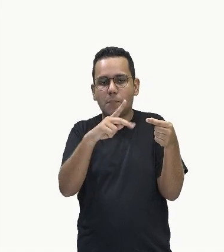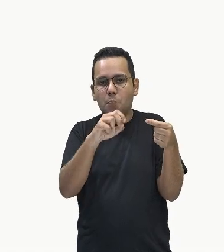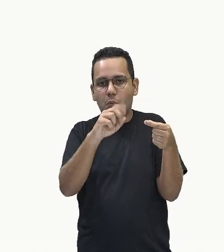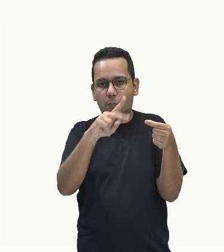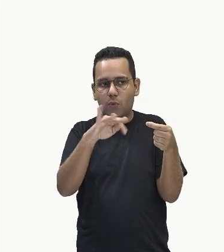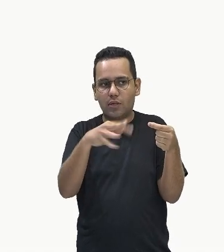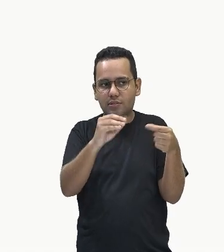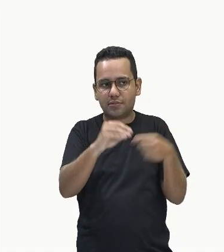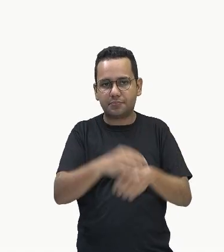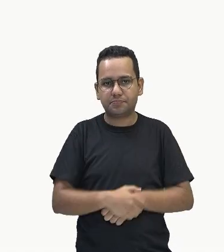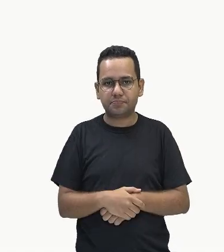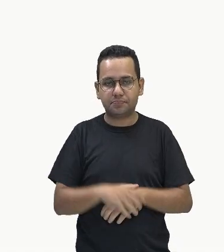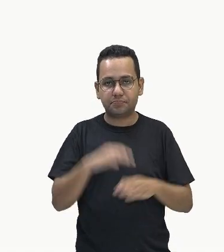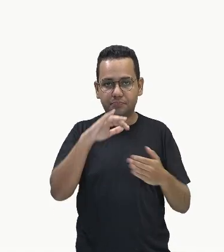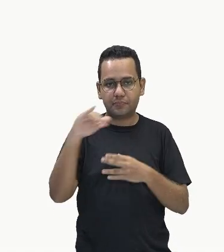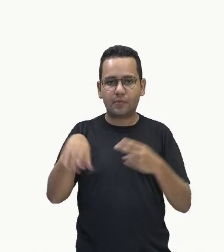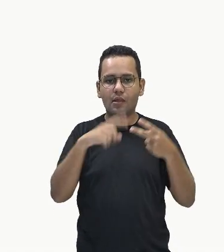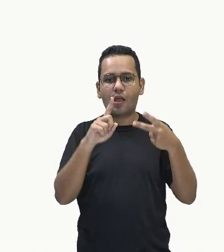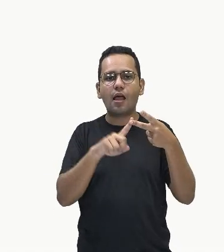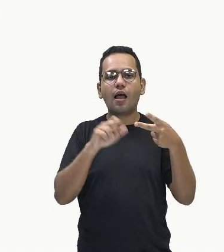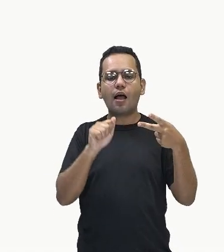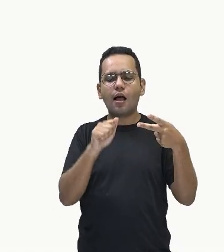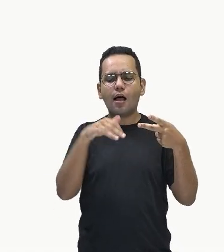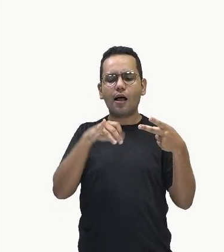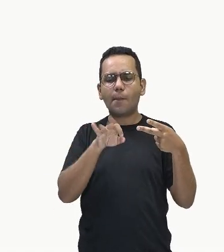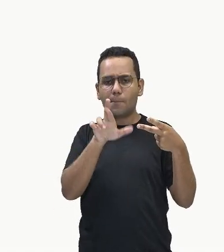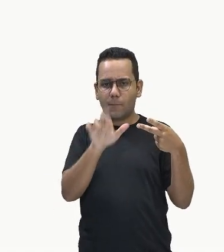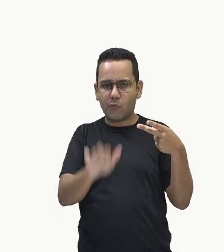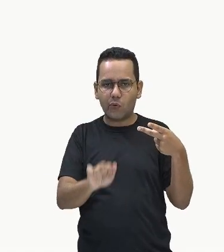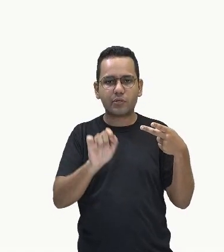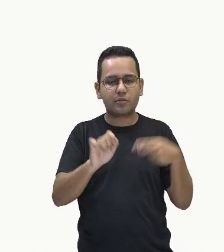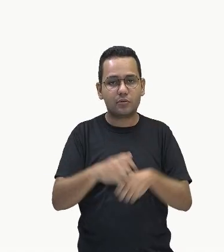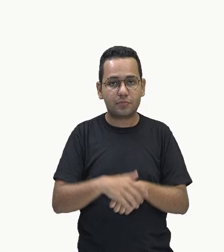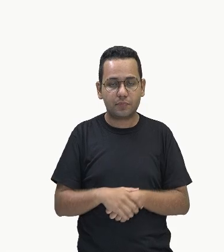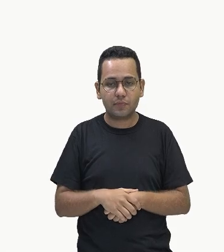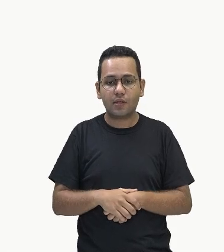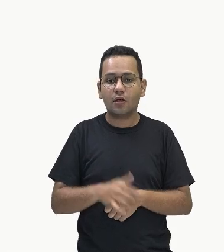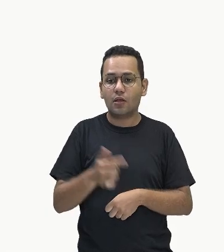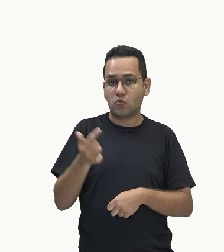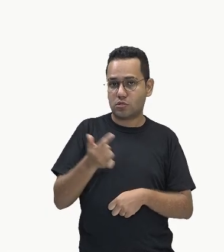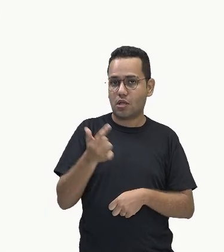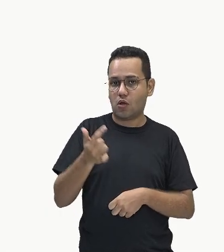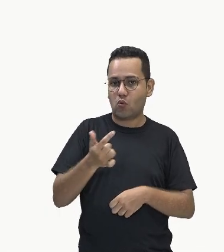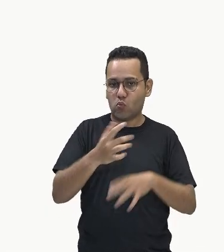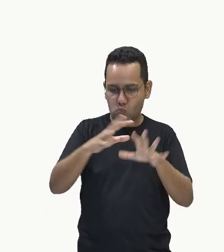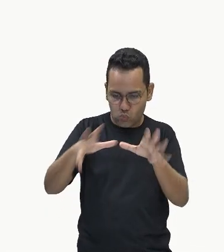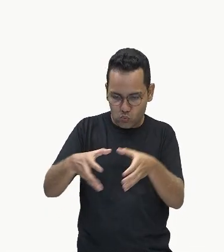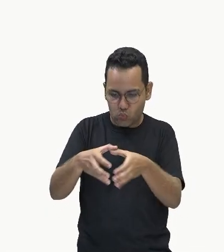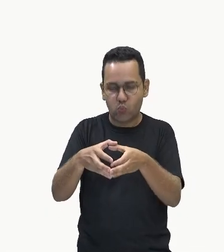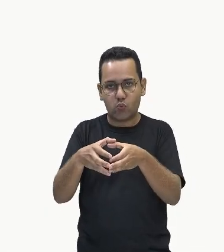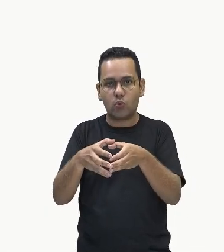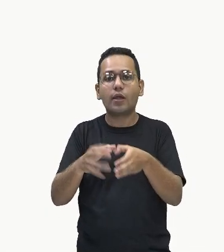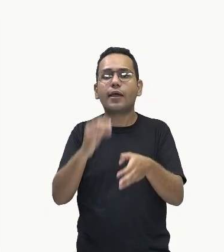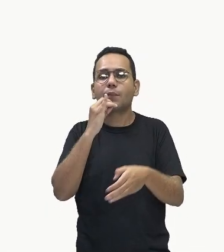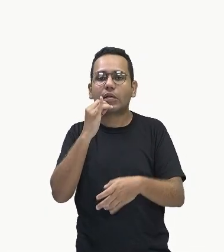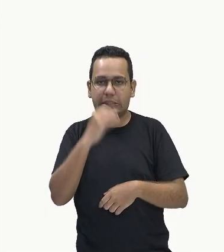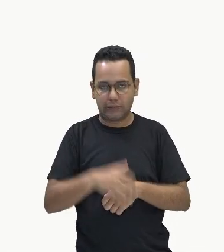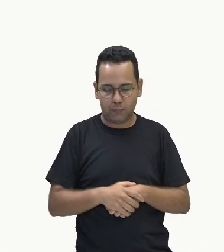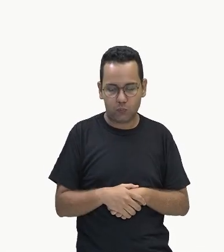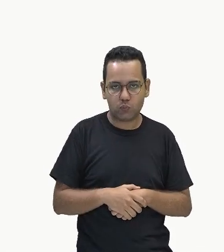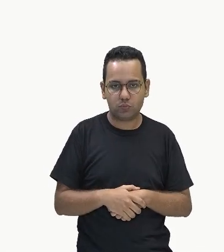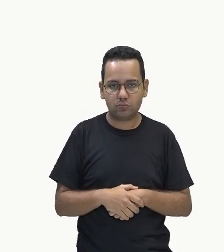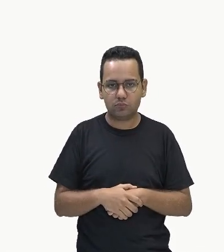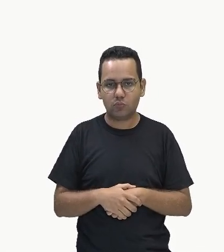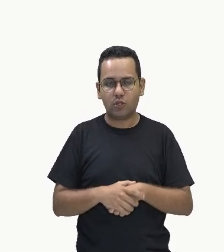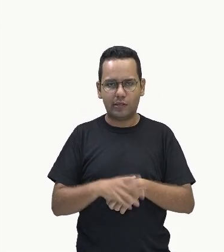E aí, a amostra é um subconjunto, ou seja, uma parte da